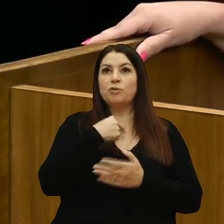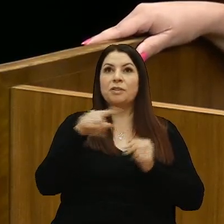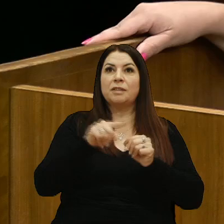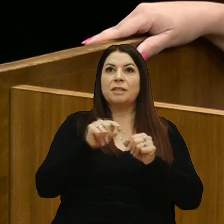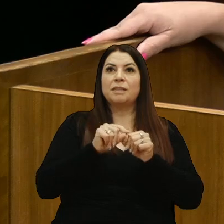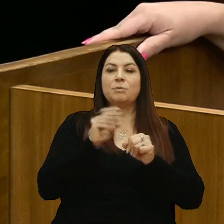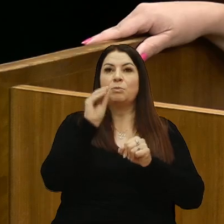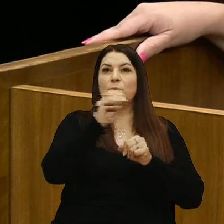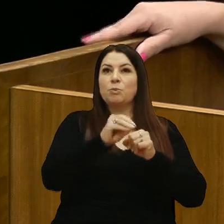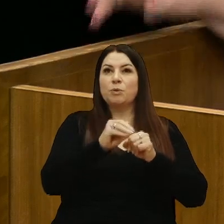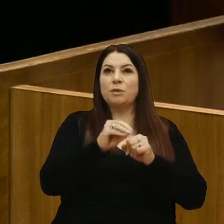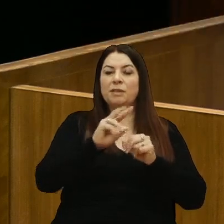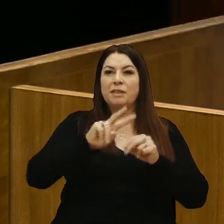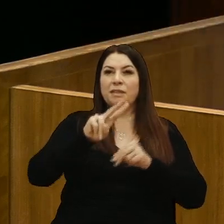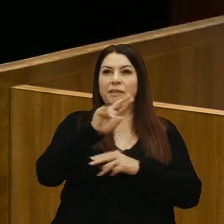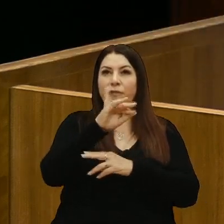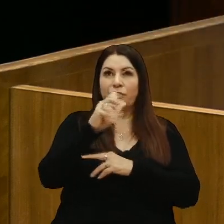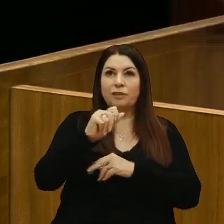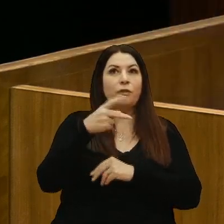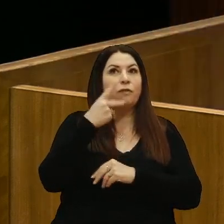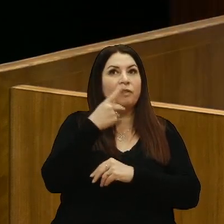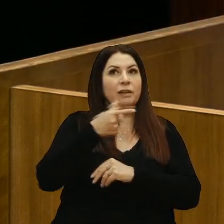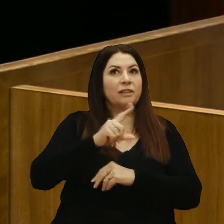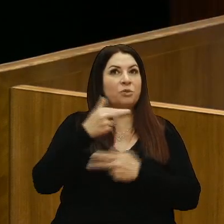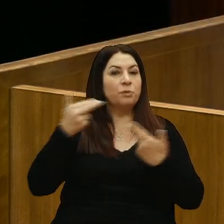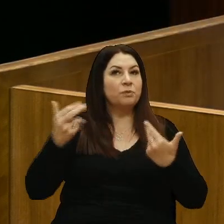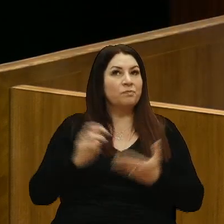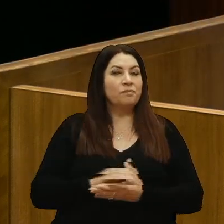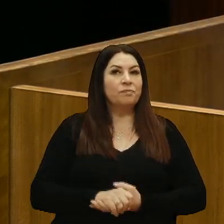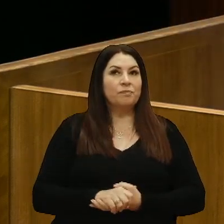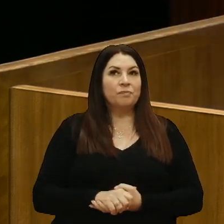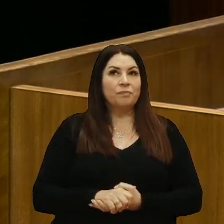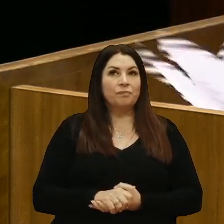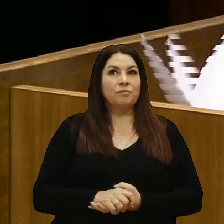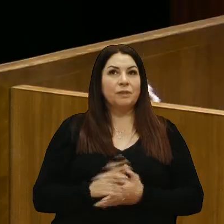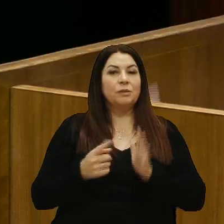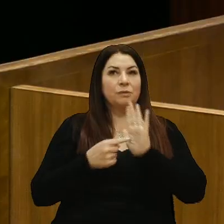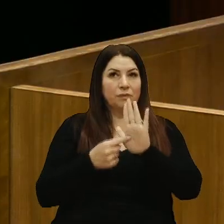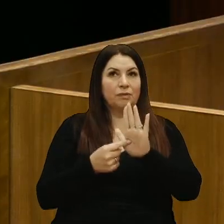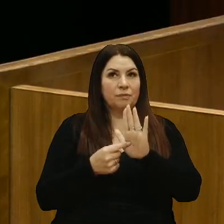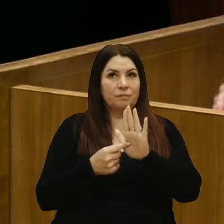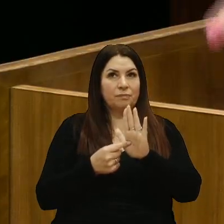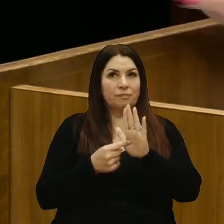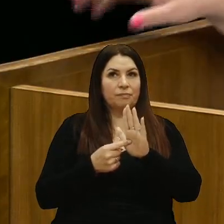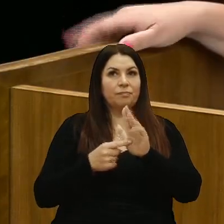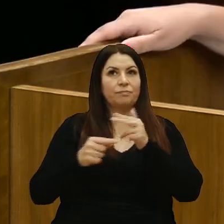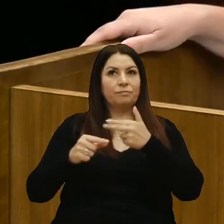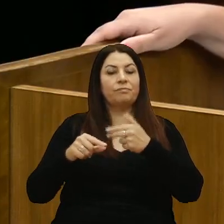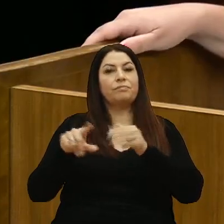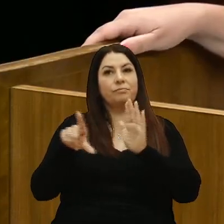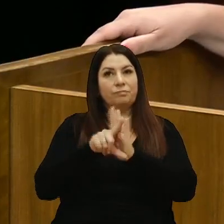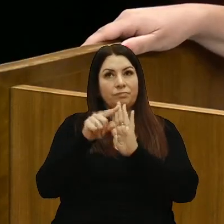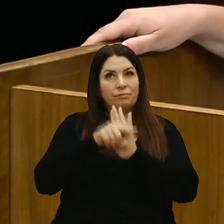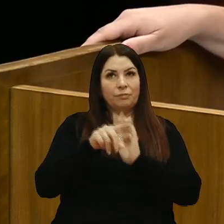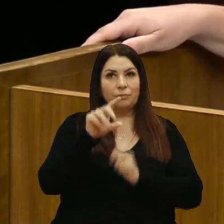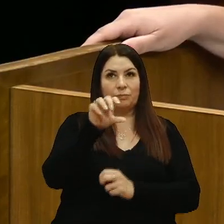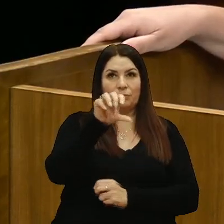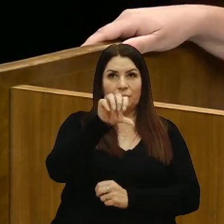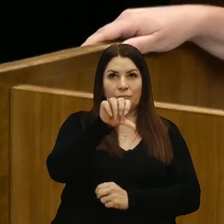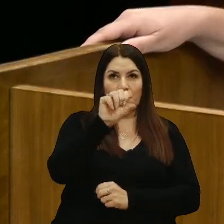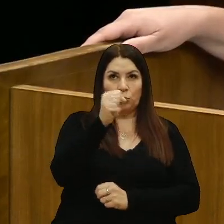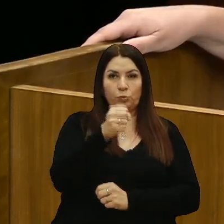sido colocado vistas? Ou ser falado alguma coisa? Eu trago essa legislação aqui. É a lei